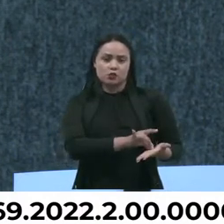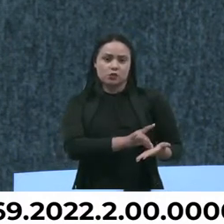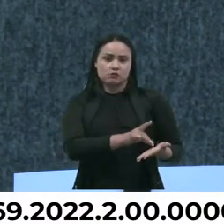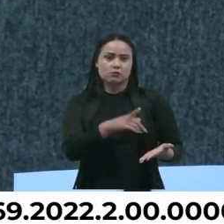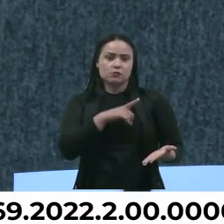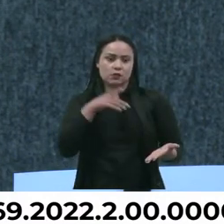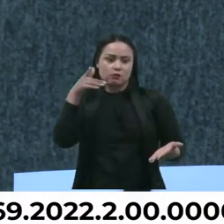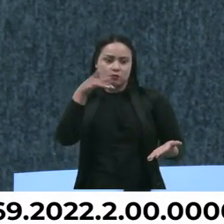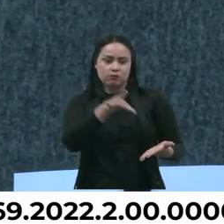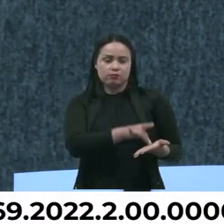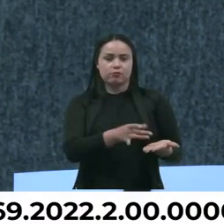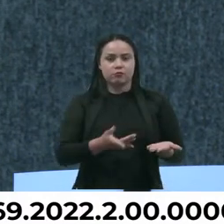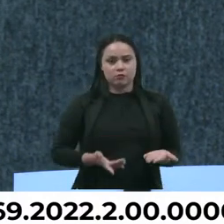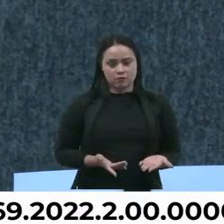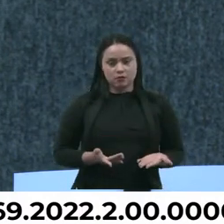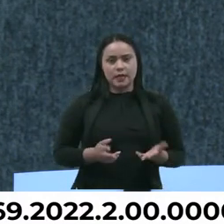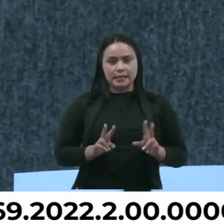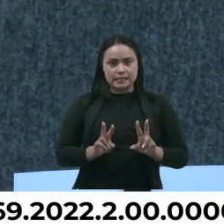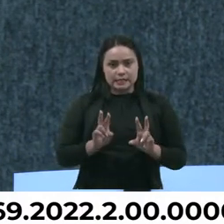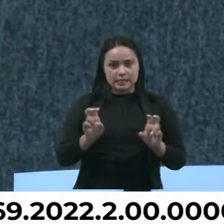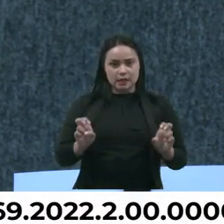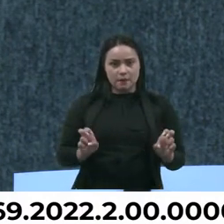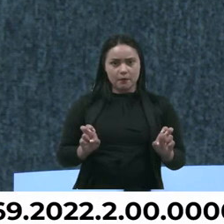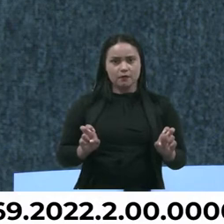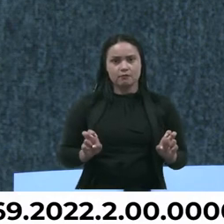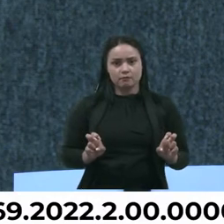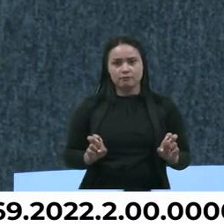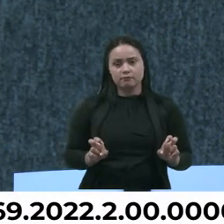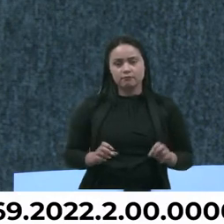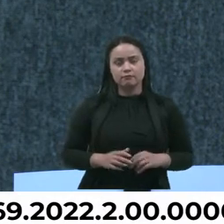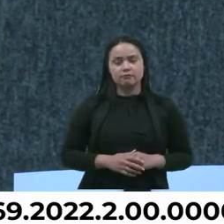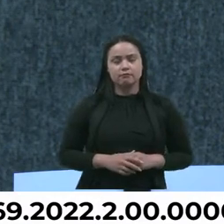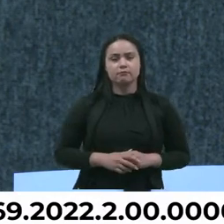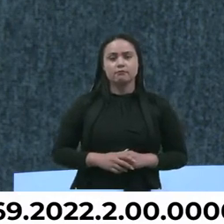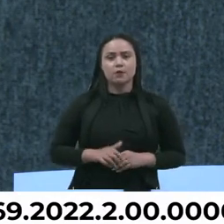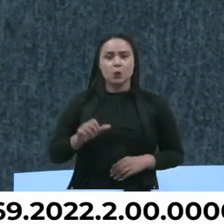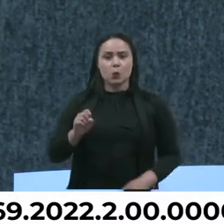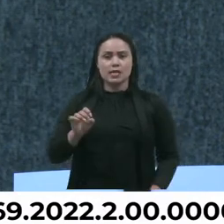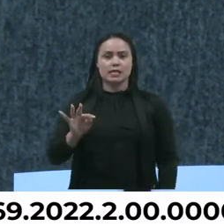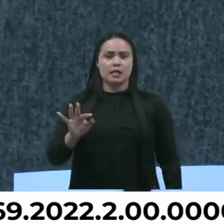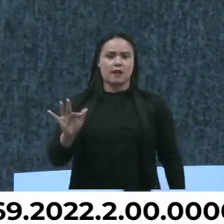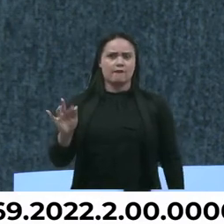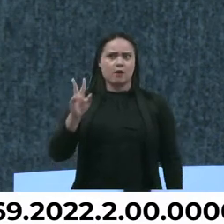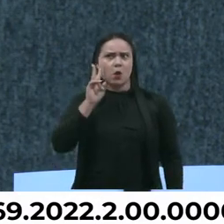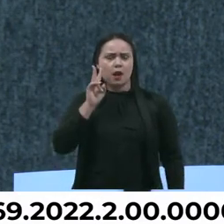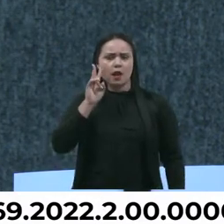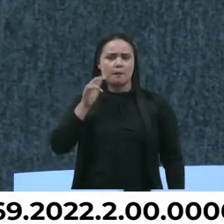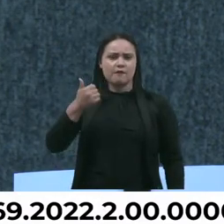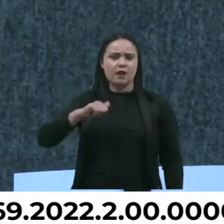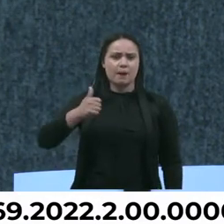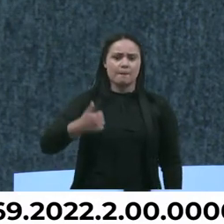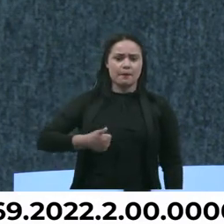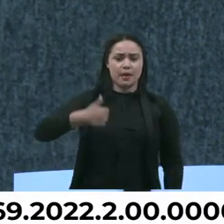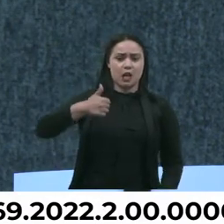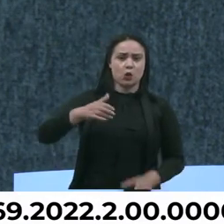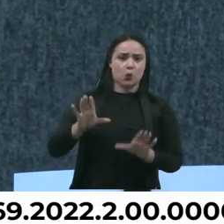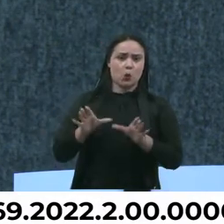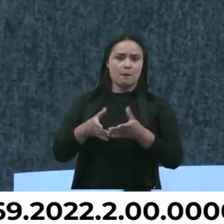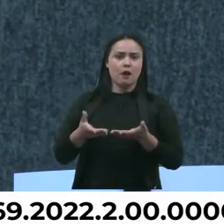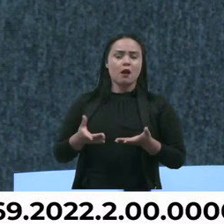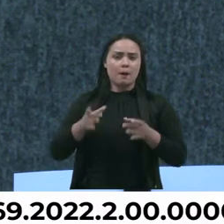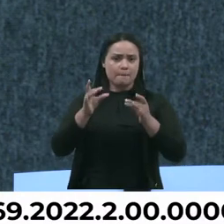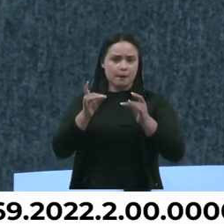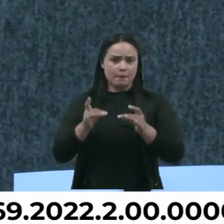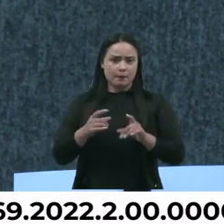ocupados. Essa matéria, no Supremo, eu lembro, apreciada pela primeira turma,